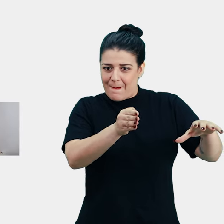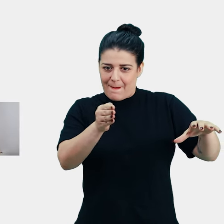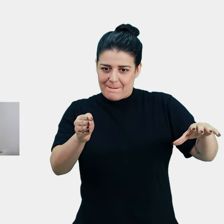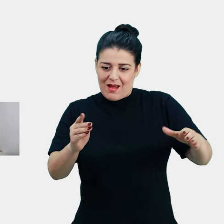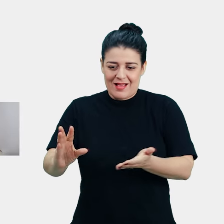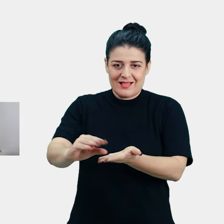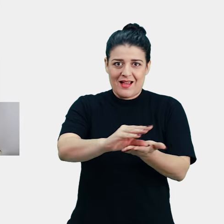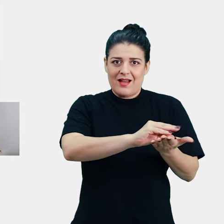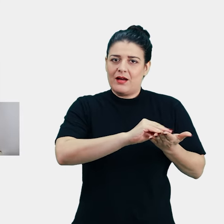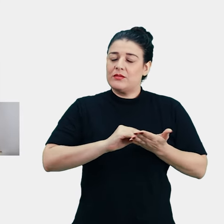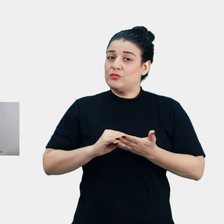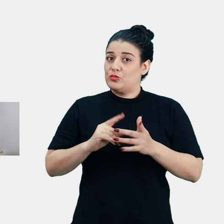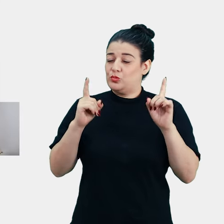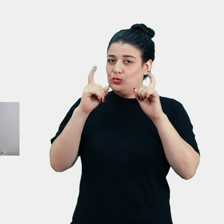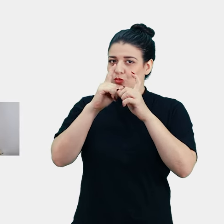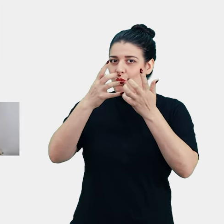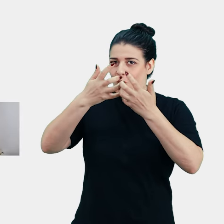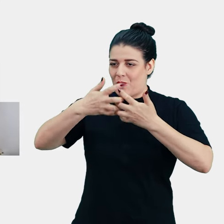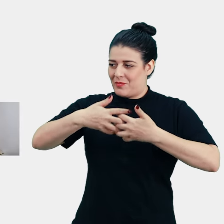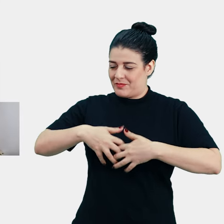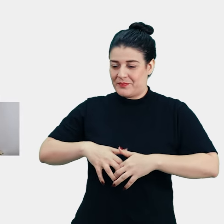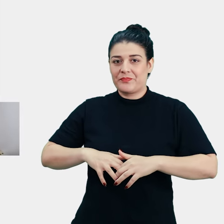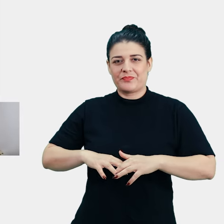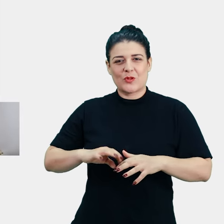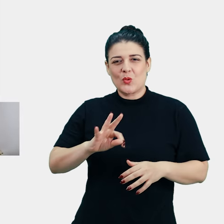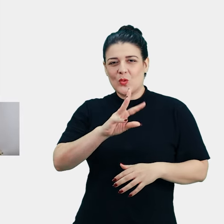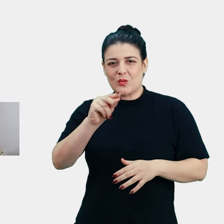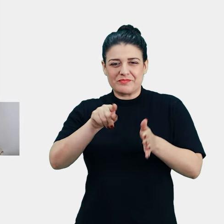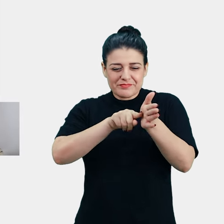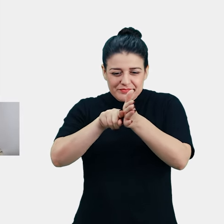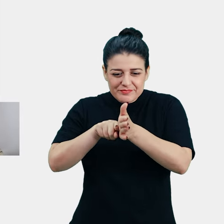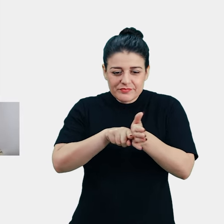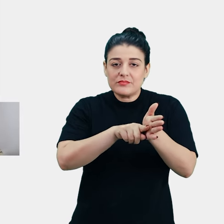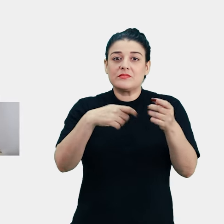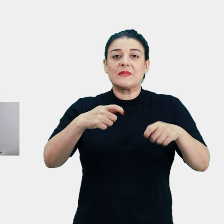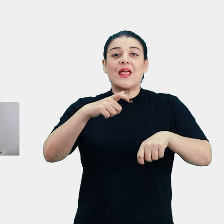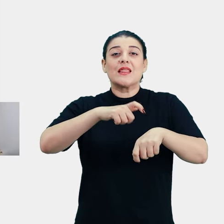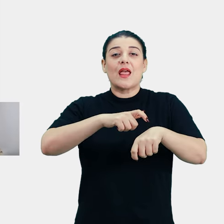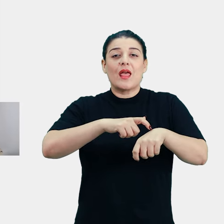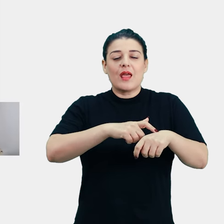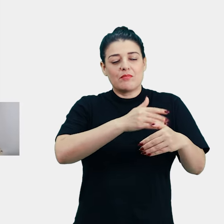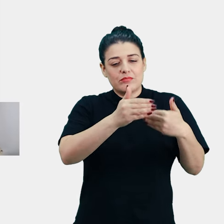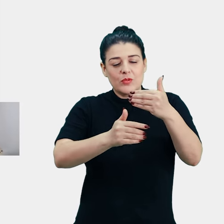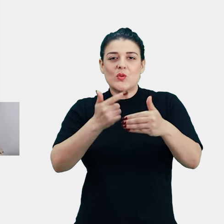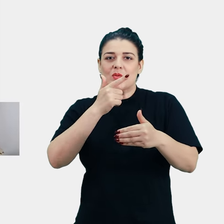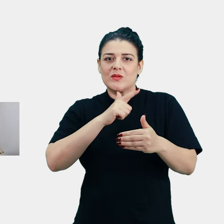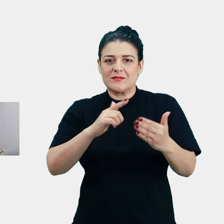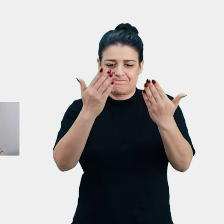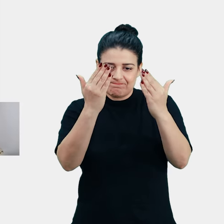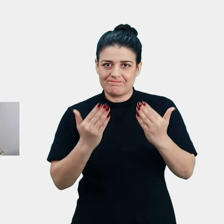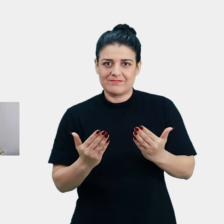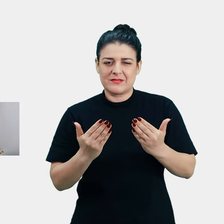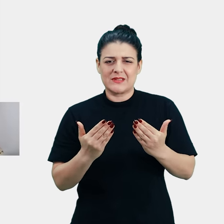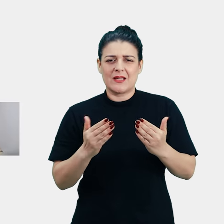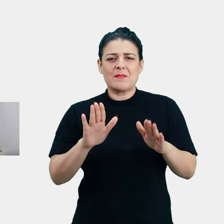pessoal, eles são muito complexos. Os espectros são complexos, a gente precisa de um tempo para interpretá-los, né? Mas por que que a